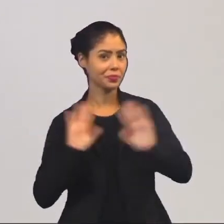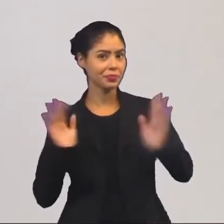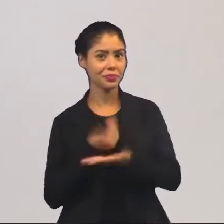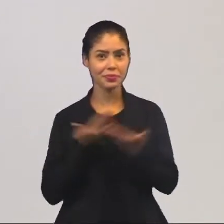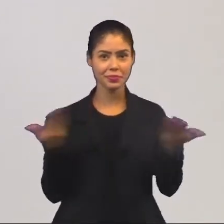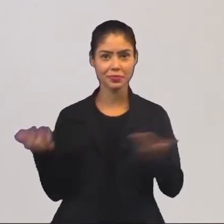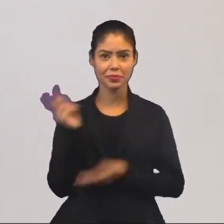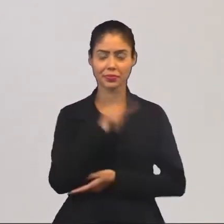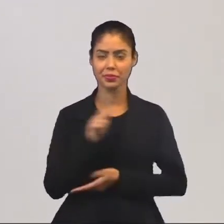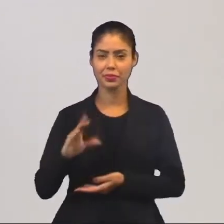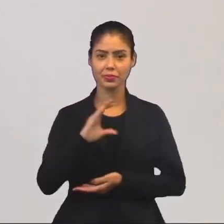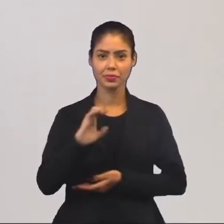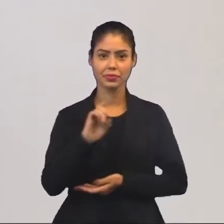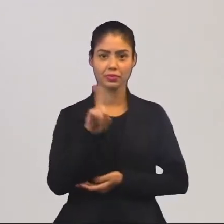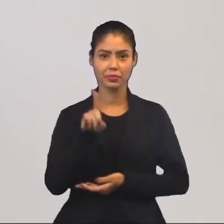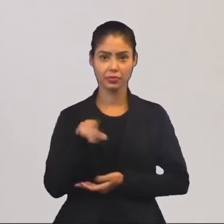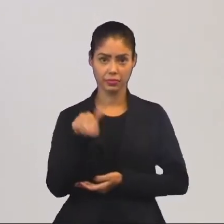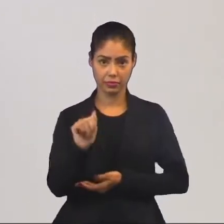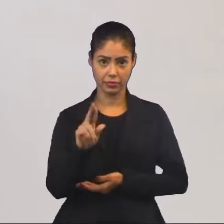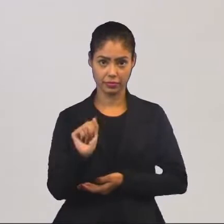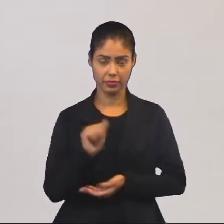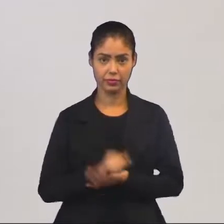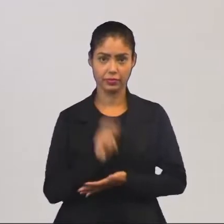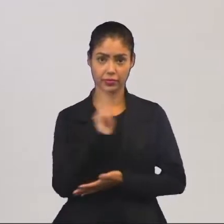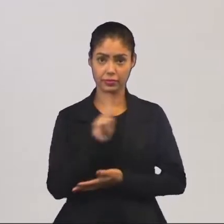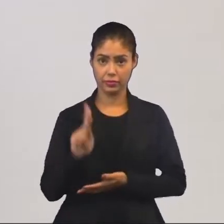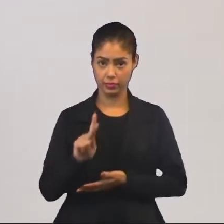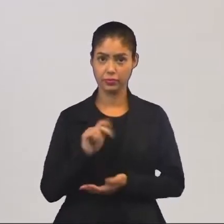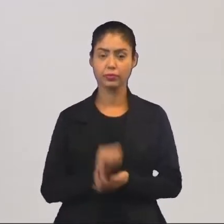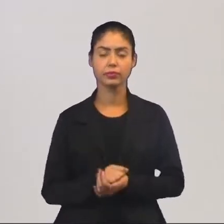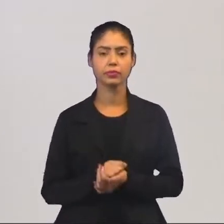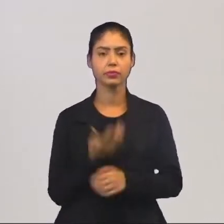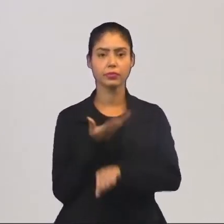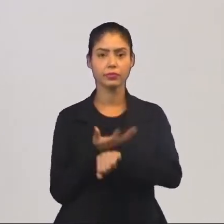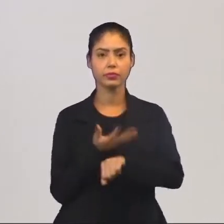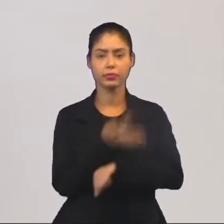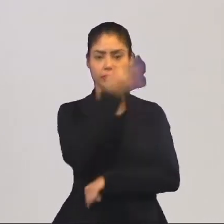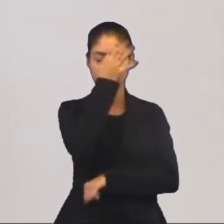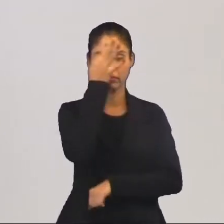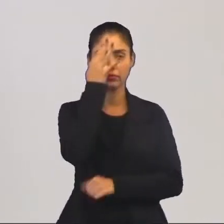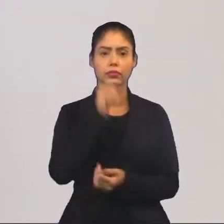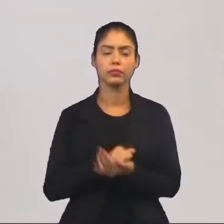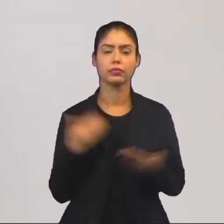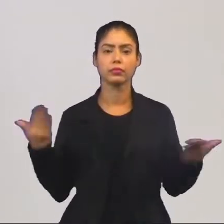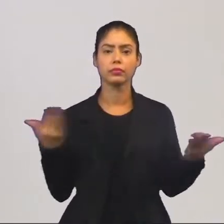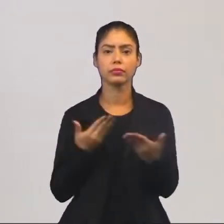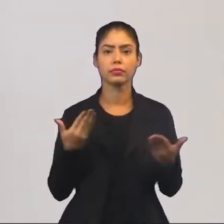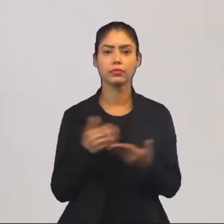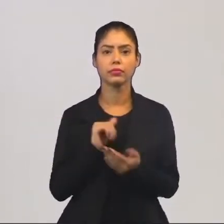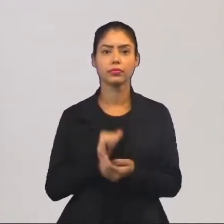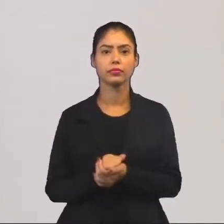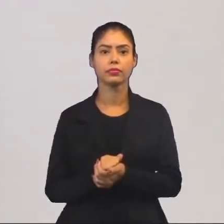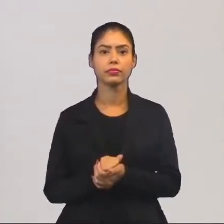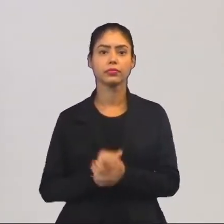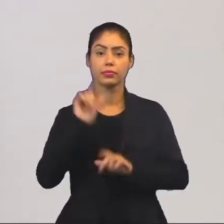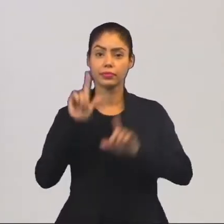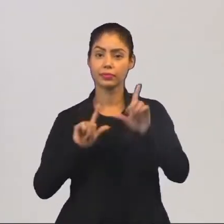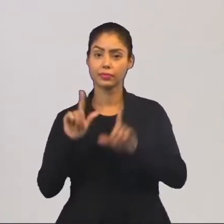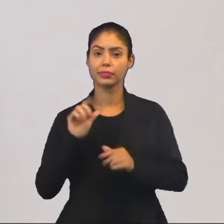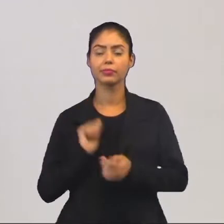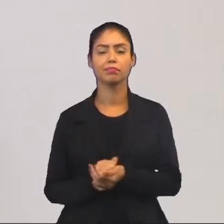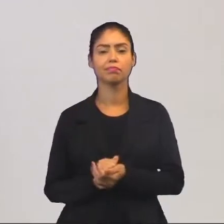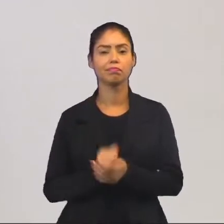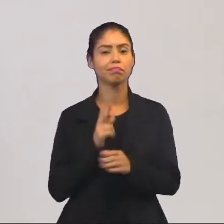Olá pessoal, sou o professor César Hildo, professor especialista em filosofia. Estamos aqui nos estúdios da TV Aldeia gravando